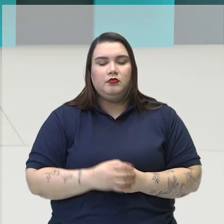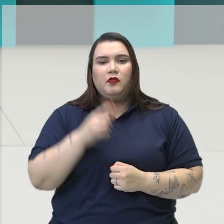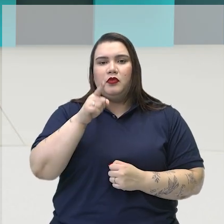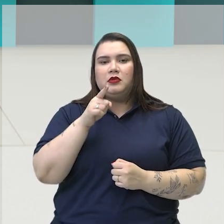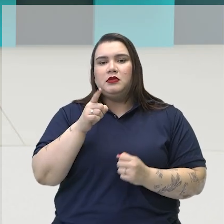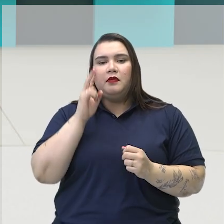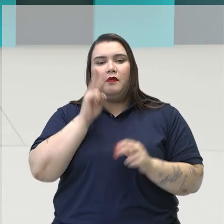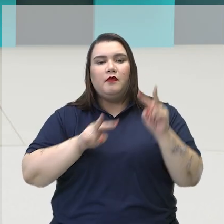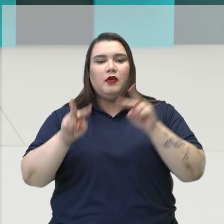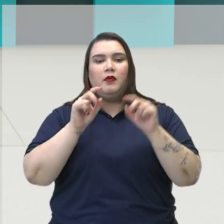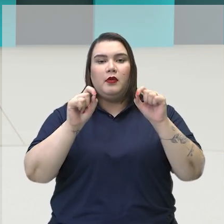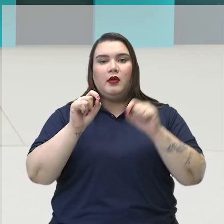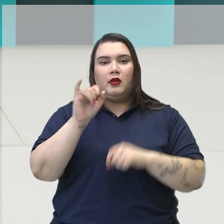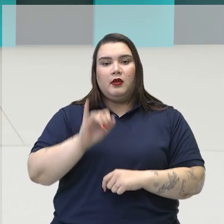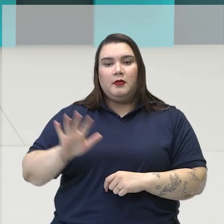você enxerga?